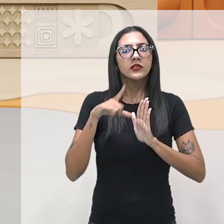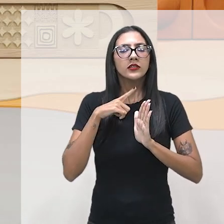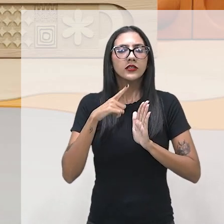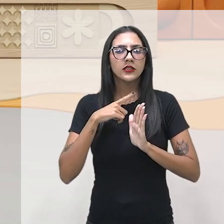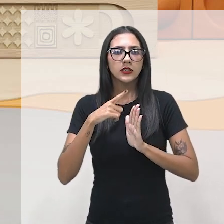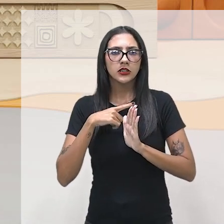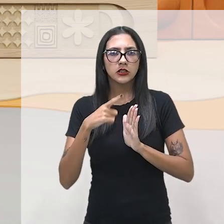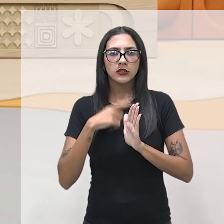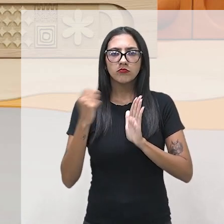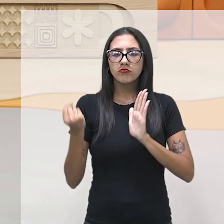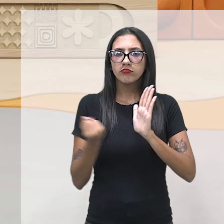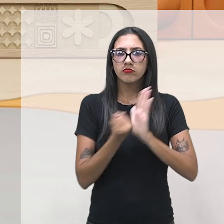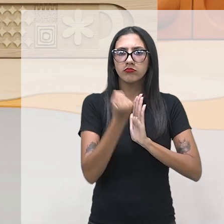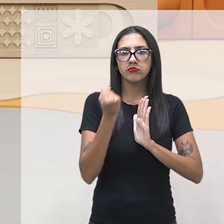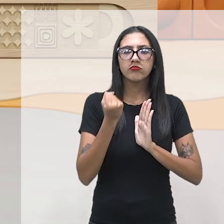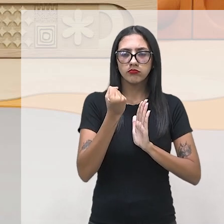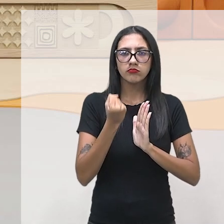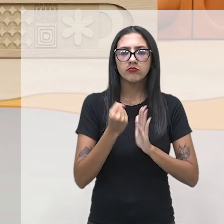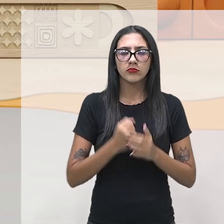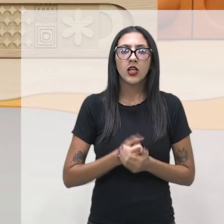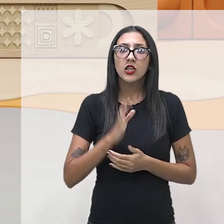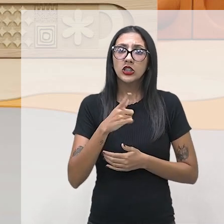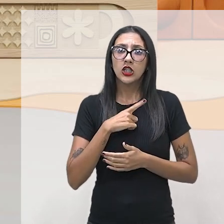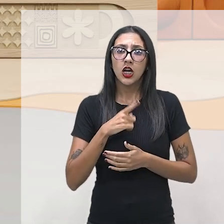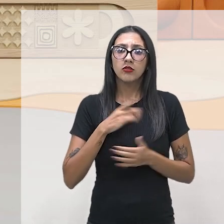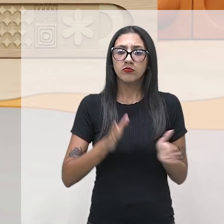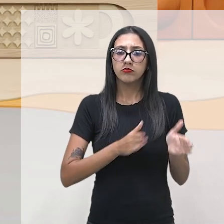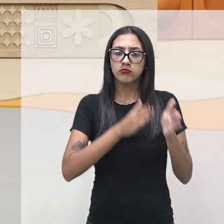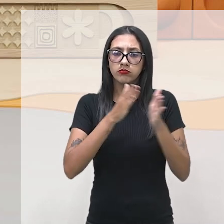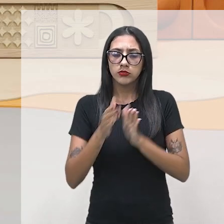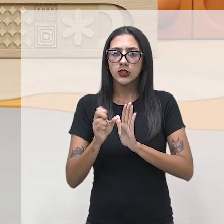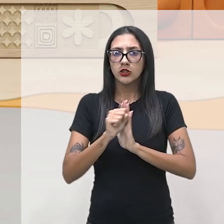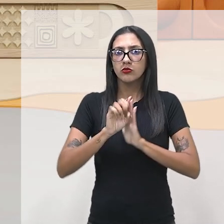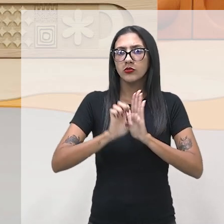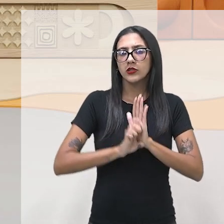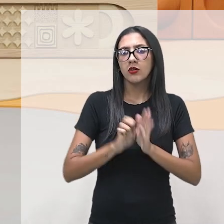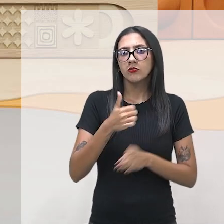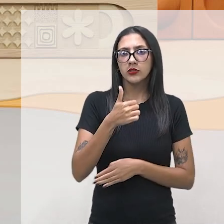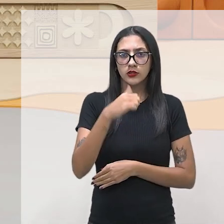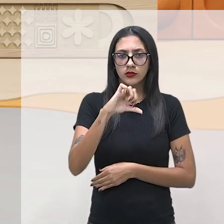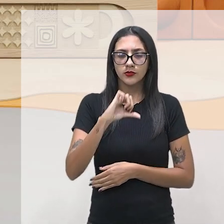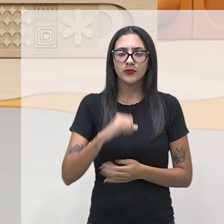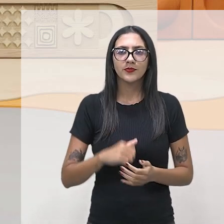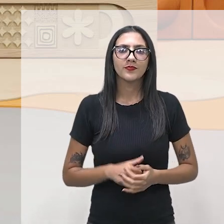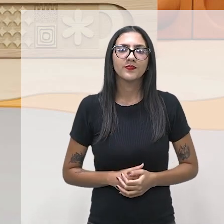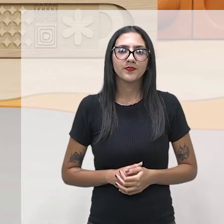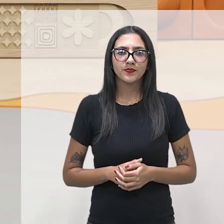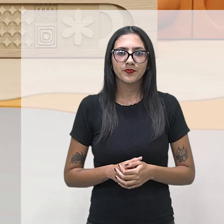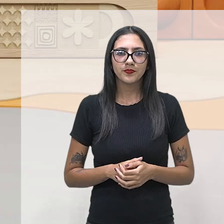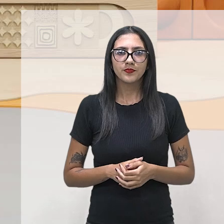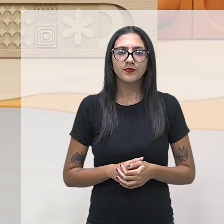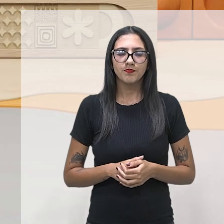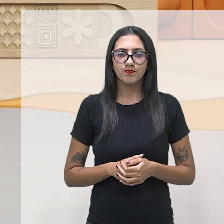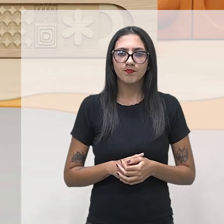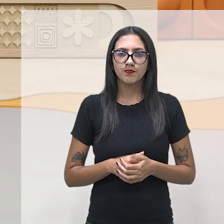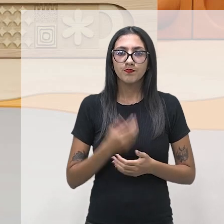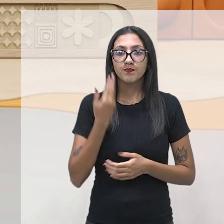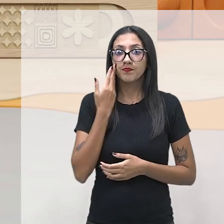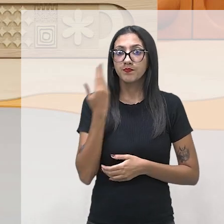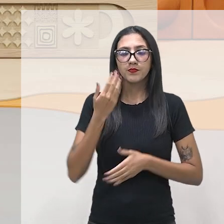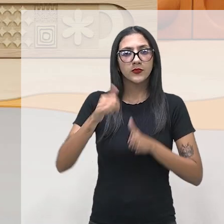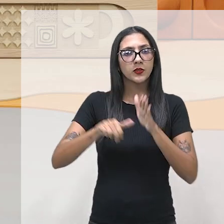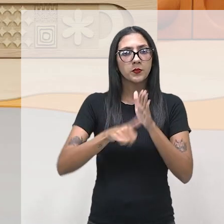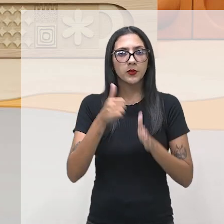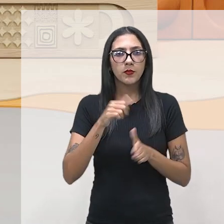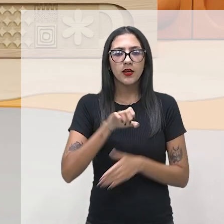vigorar desde ali da segunda metade do século XIX. Vou começar para vocês agora com a Lei